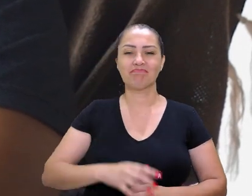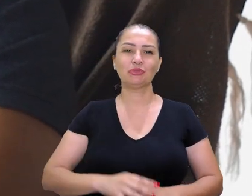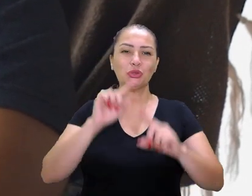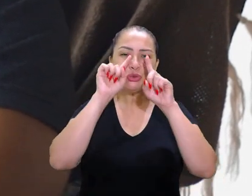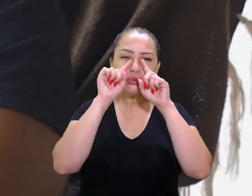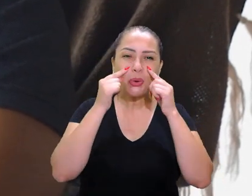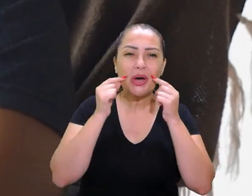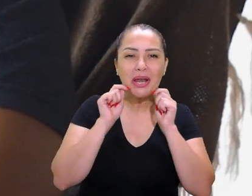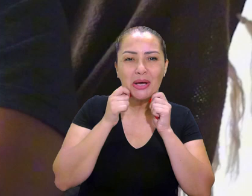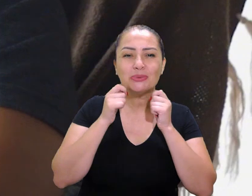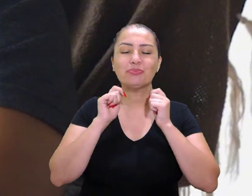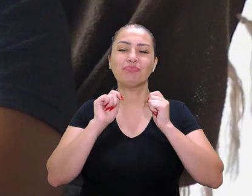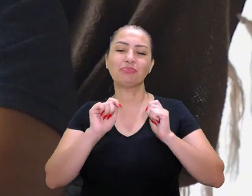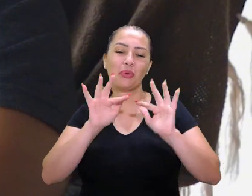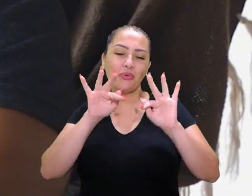espetáculo, nos abraçou,